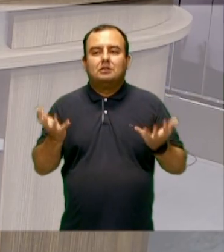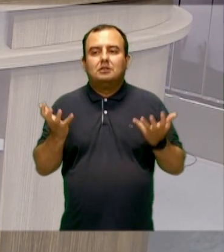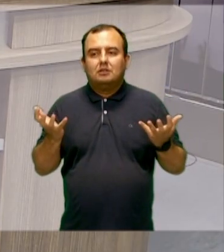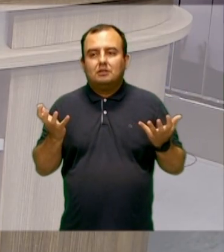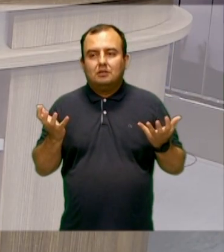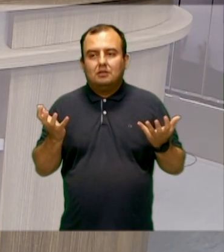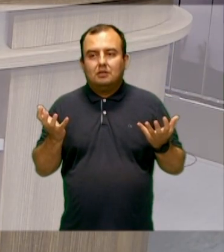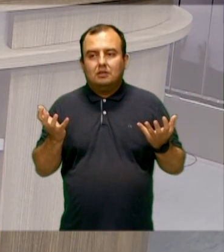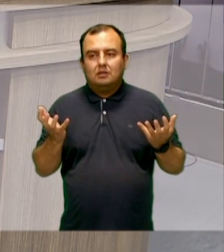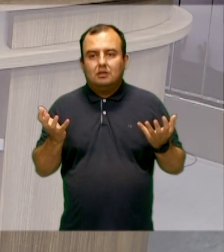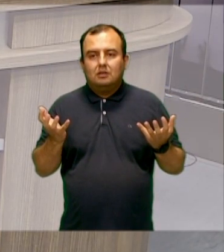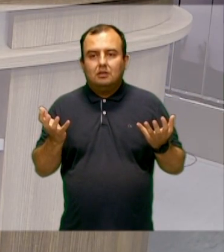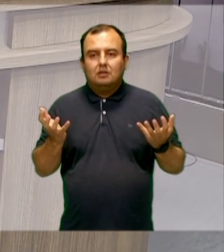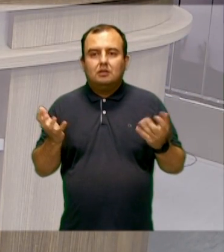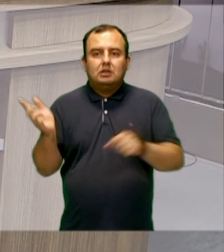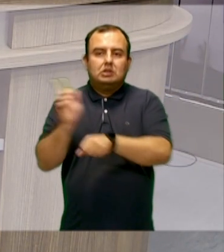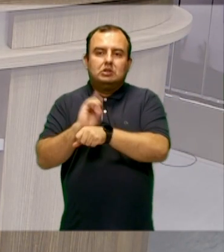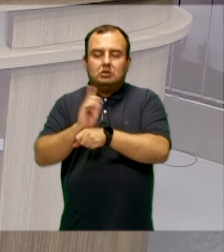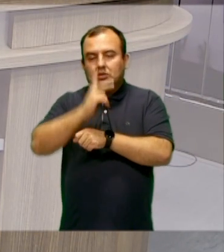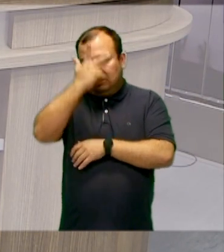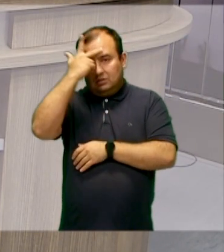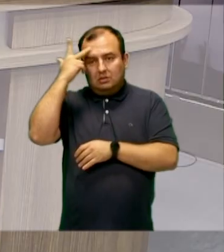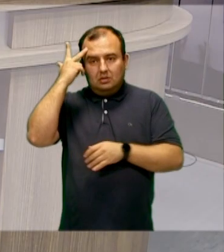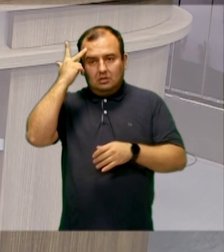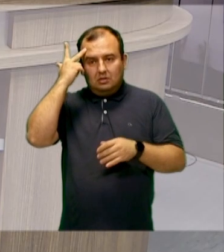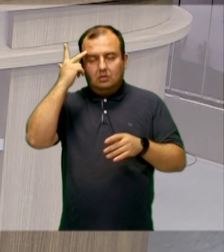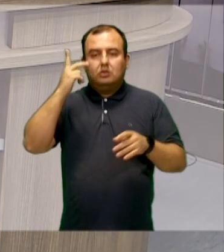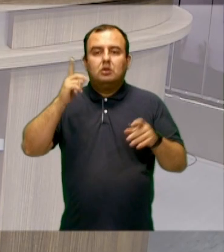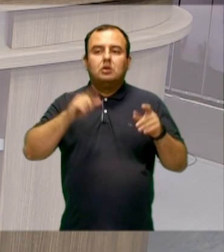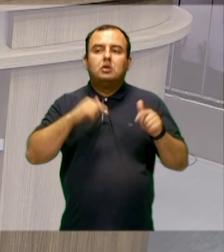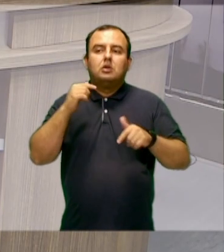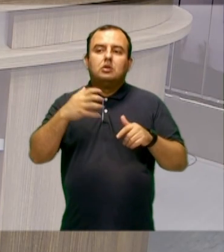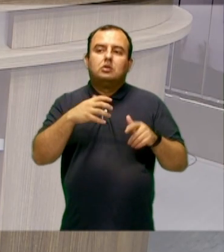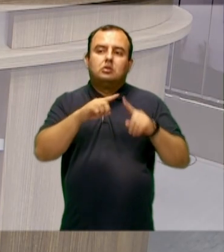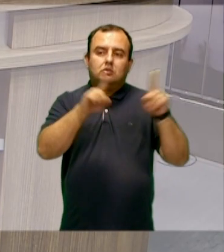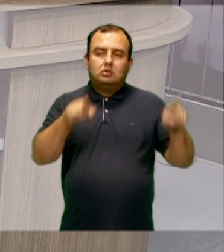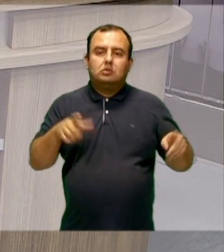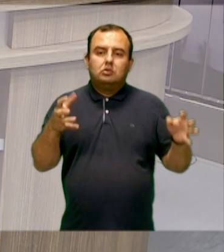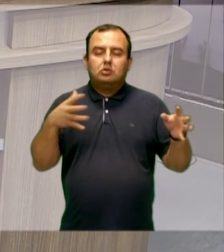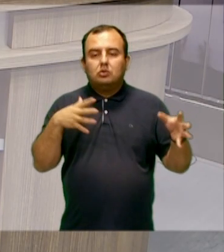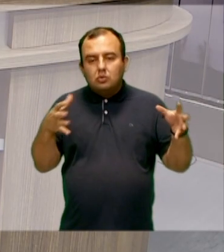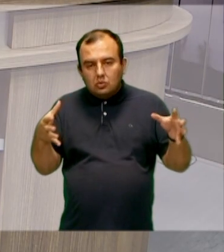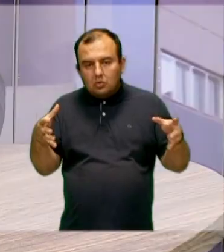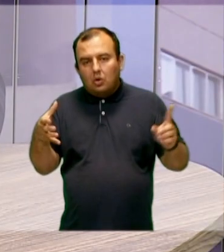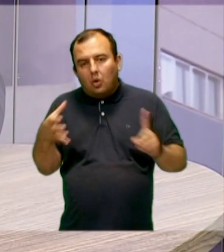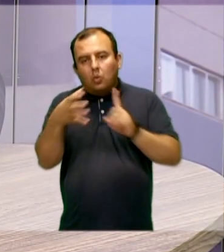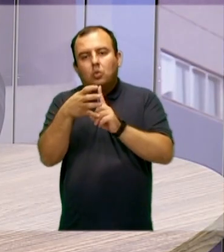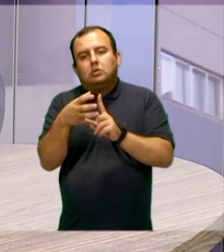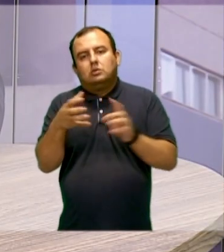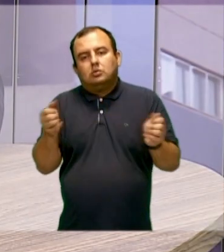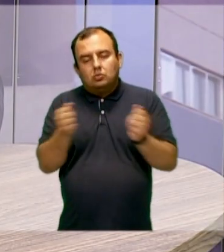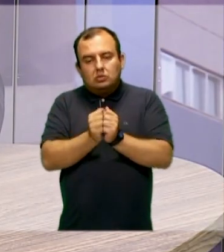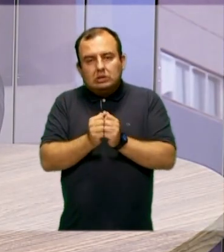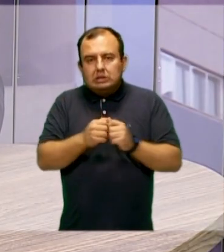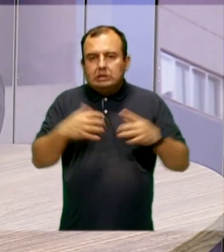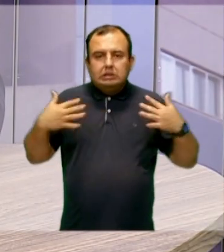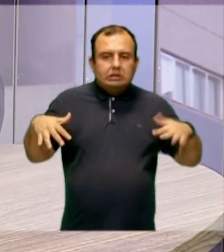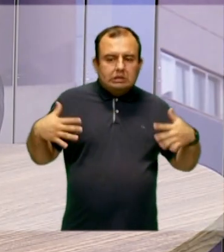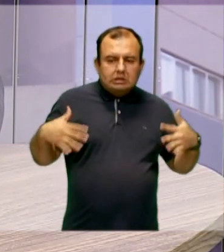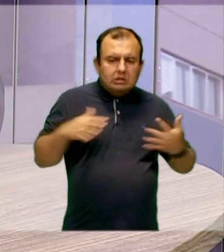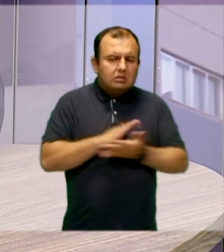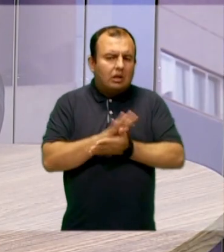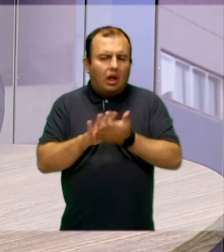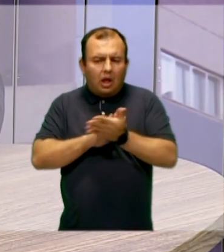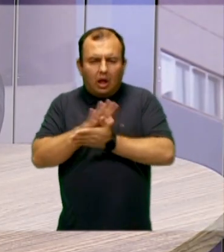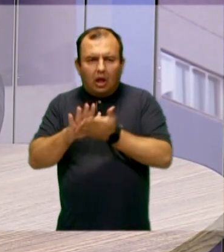é que na questão da gestão de pessoas, é que o servidor se sinta parte e que ele não tenha receio de nenhum, como